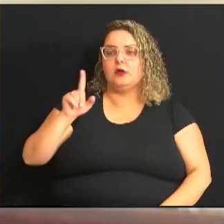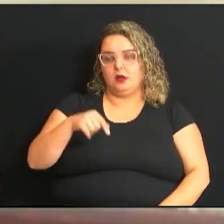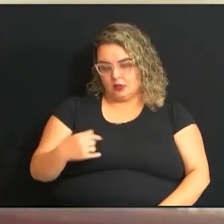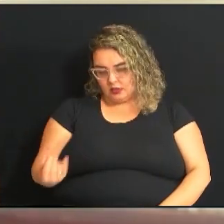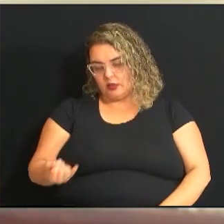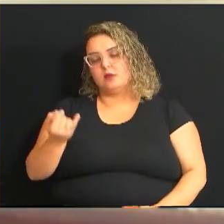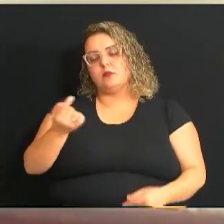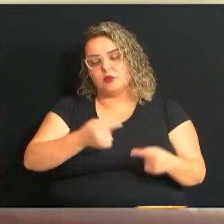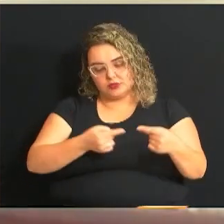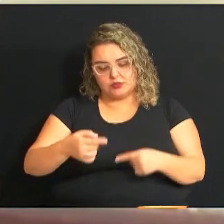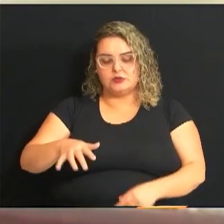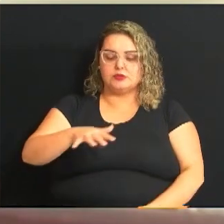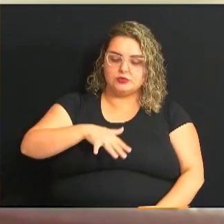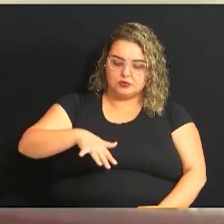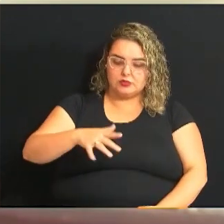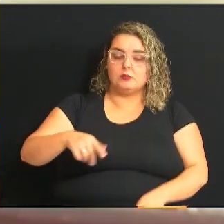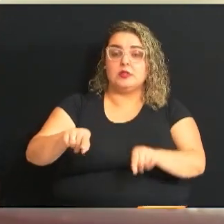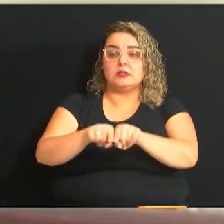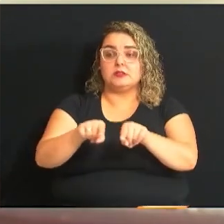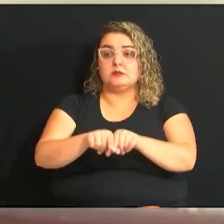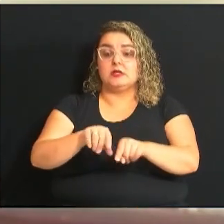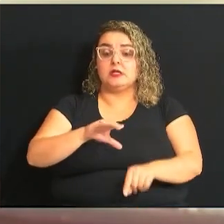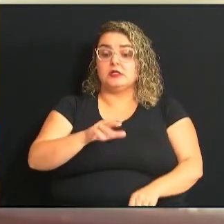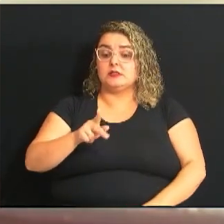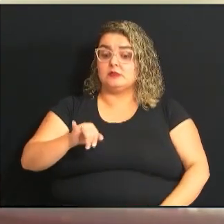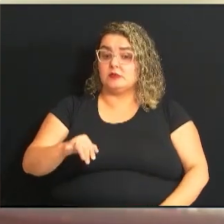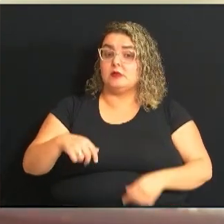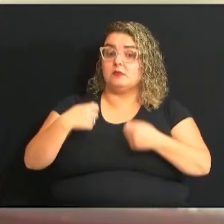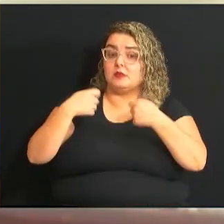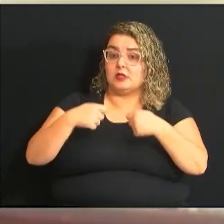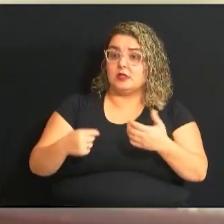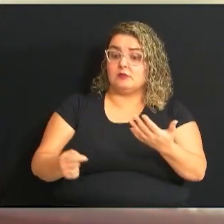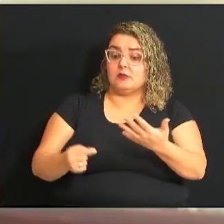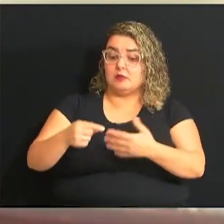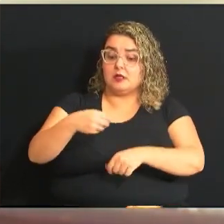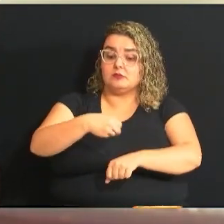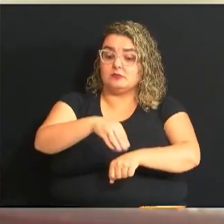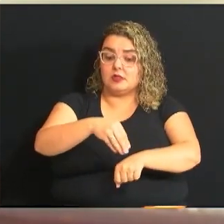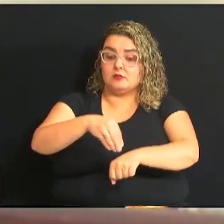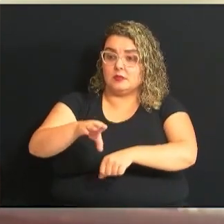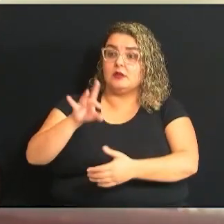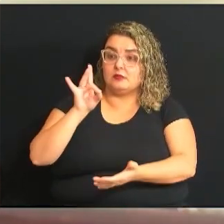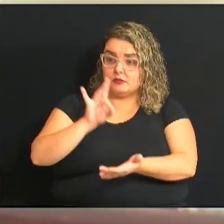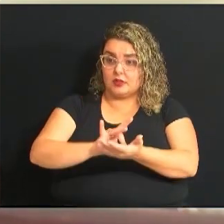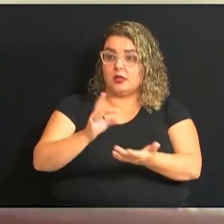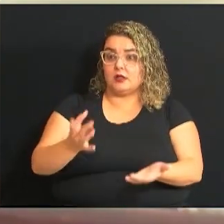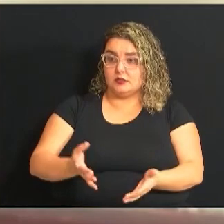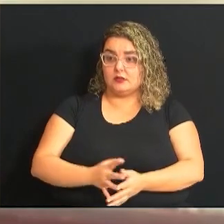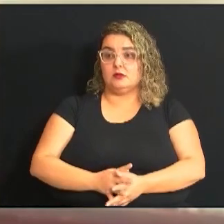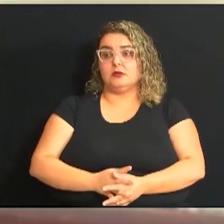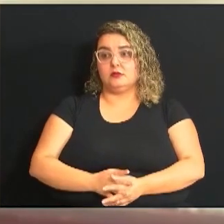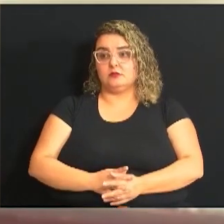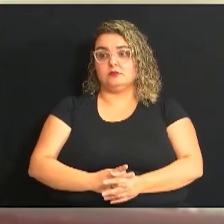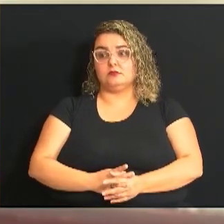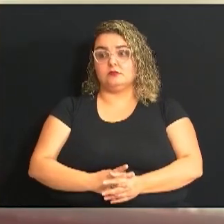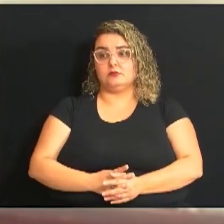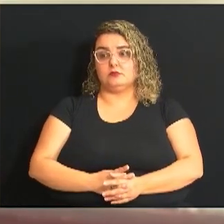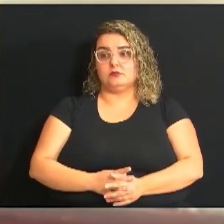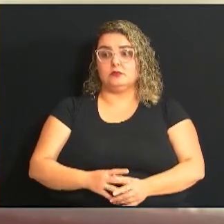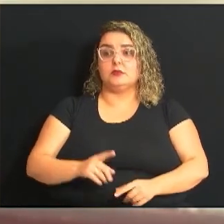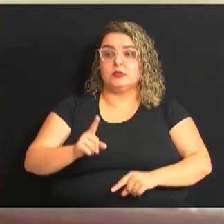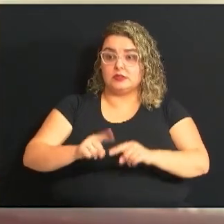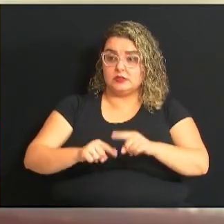é extremamente importante a gente debater, mas assim, essa CPI precisa apontar encaminhamentos mesmo, né,